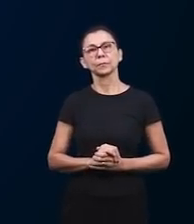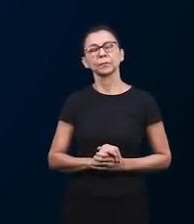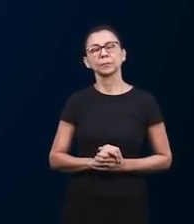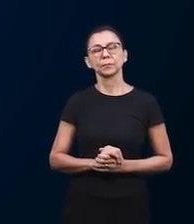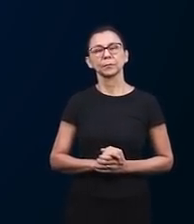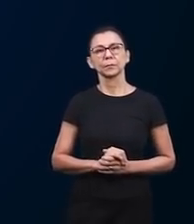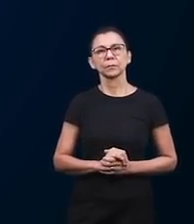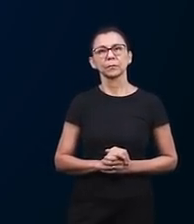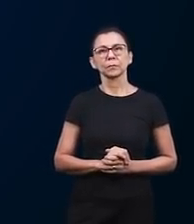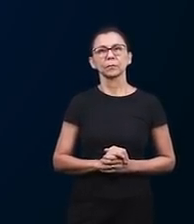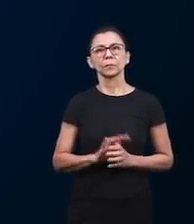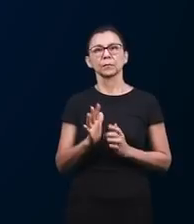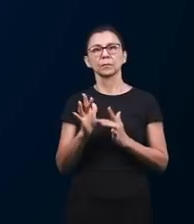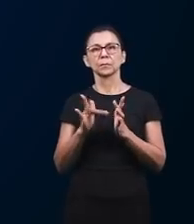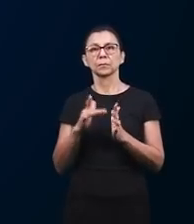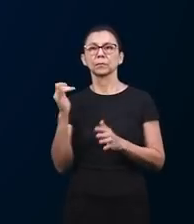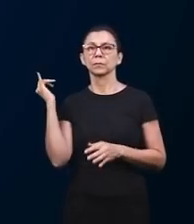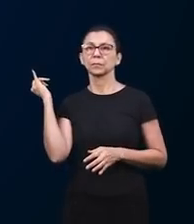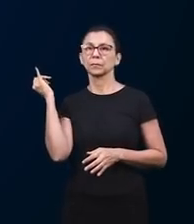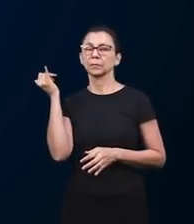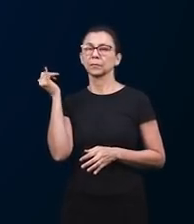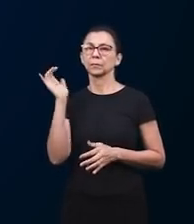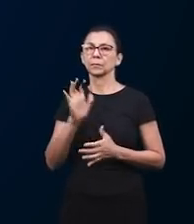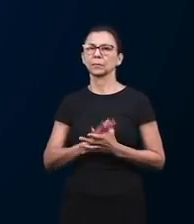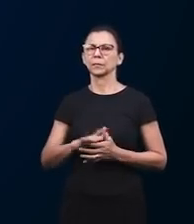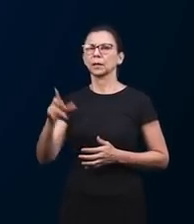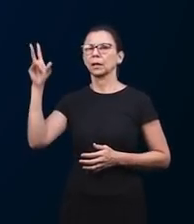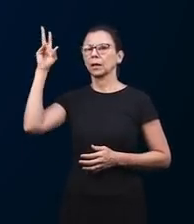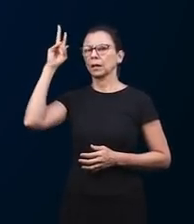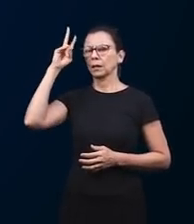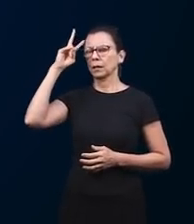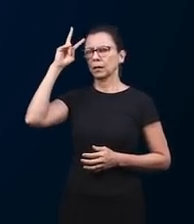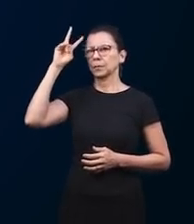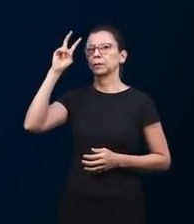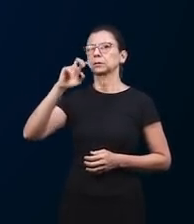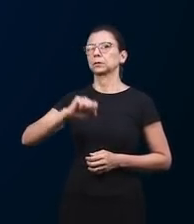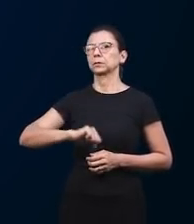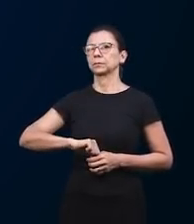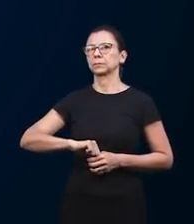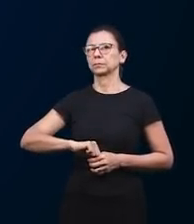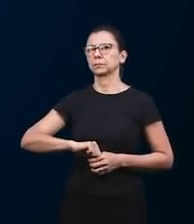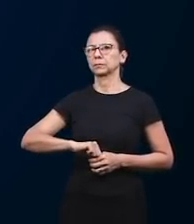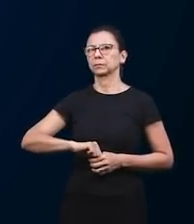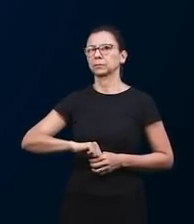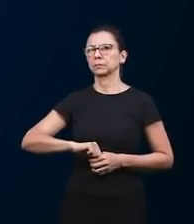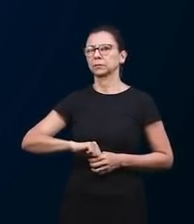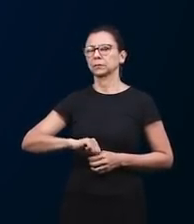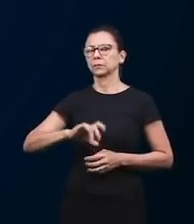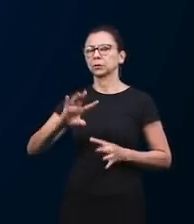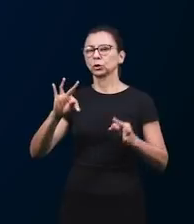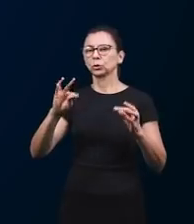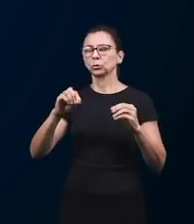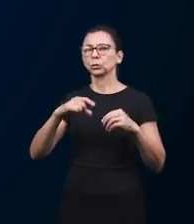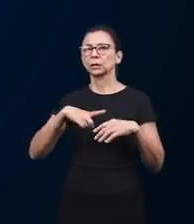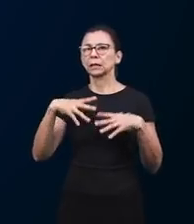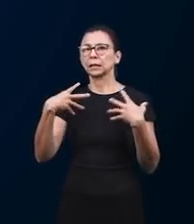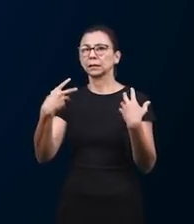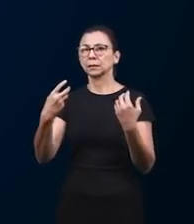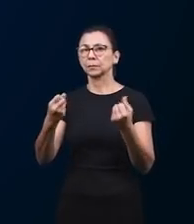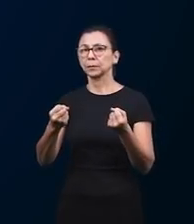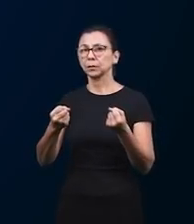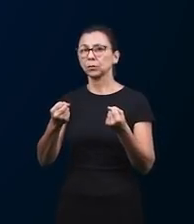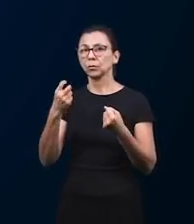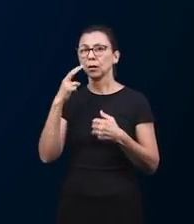texto, e Ele fala para nossas vidas assim: lembra-te, pois, do que tens recebido